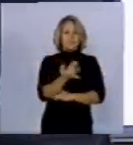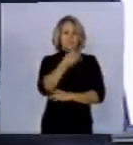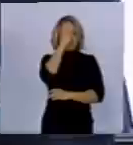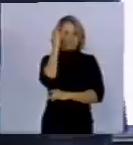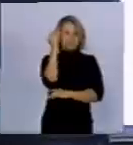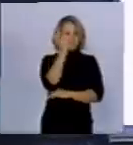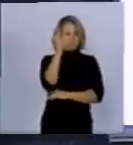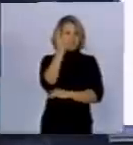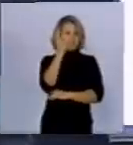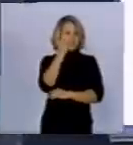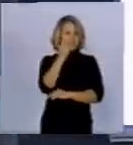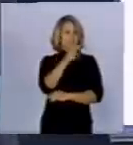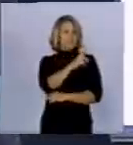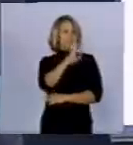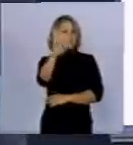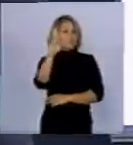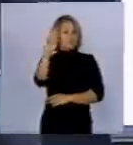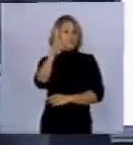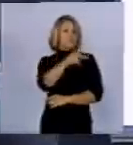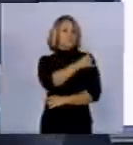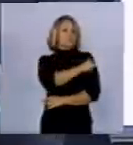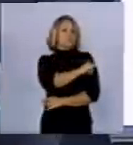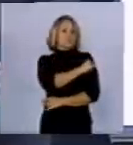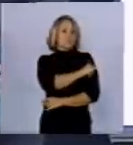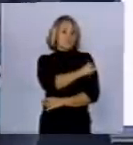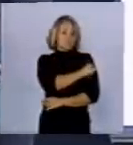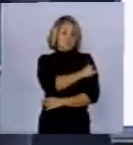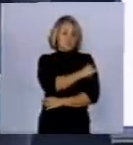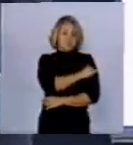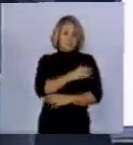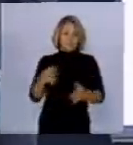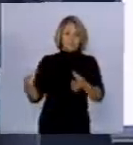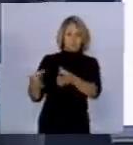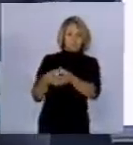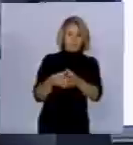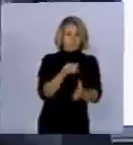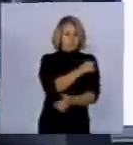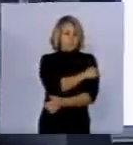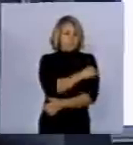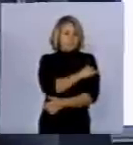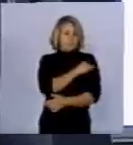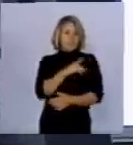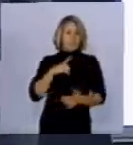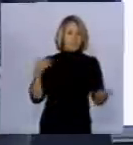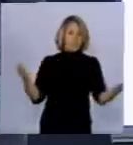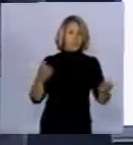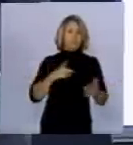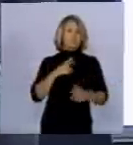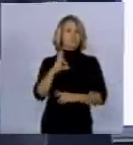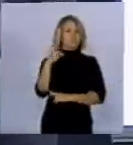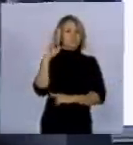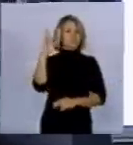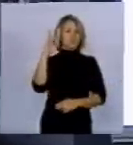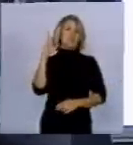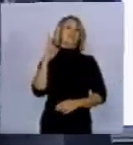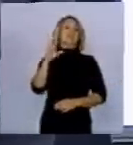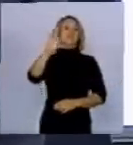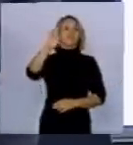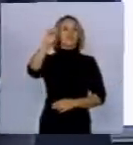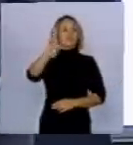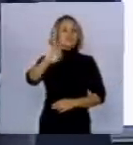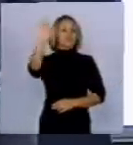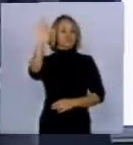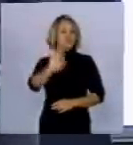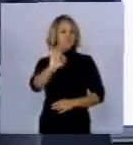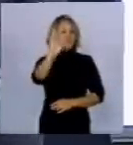produtoras cariocas a produção carioca é responsável atualmente por 90% do PIB do cinema